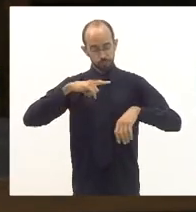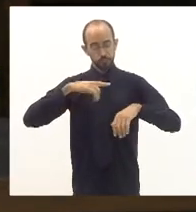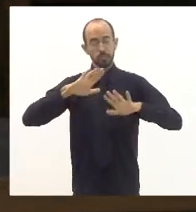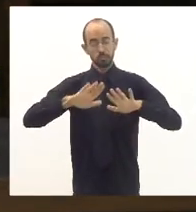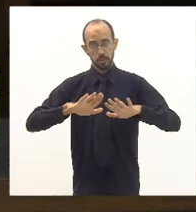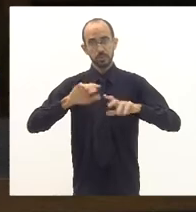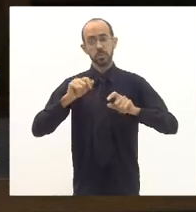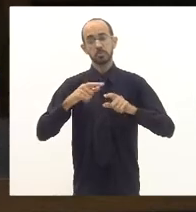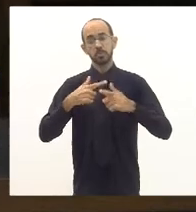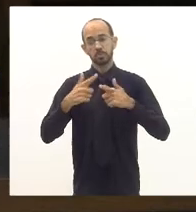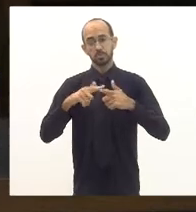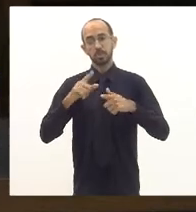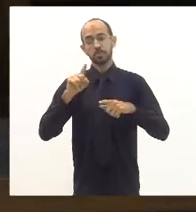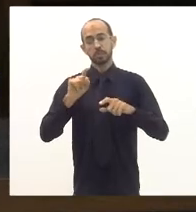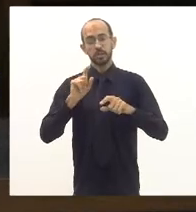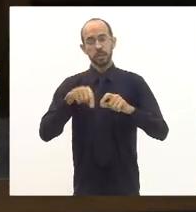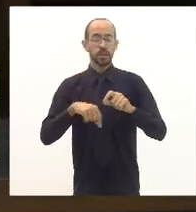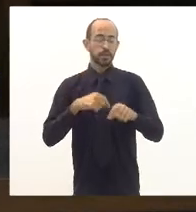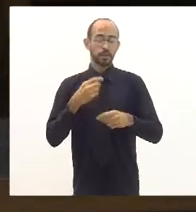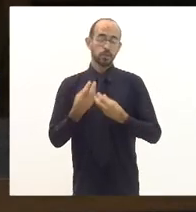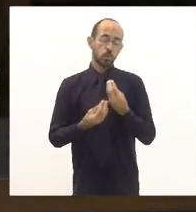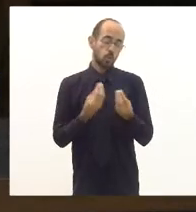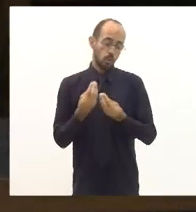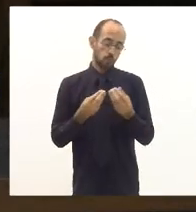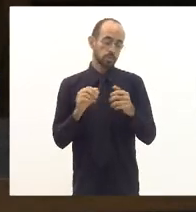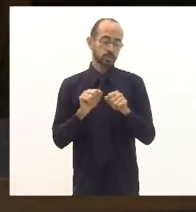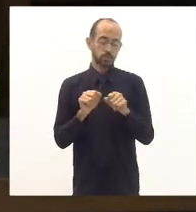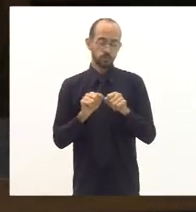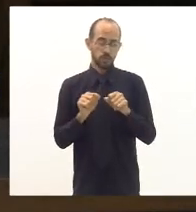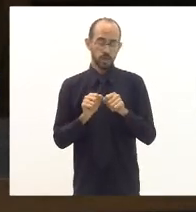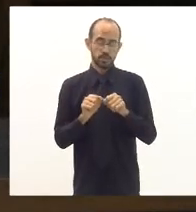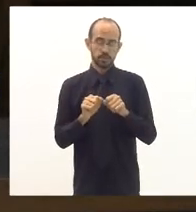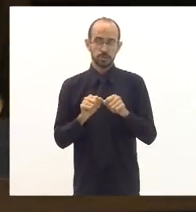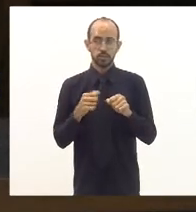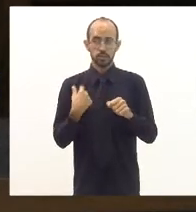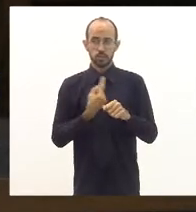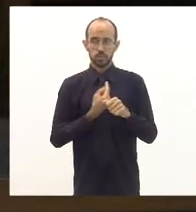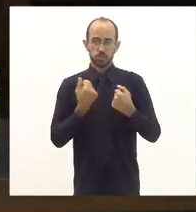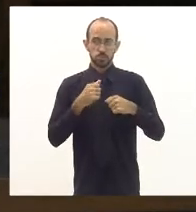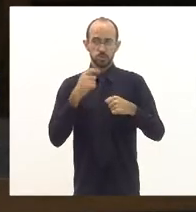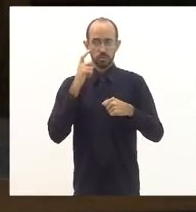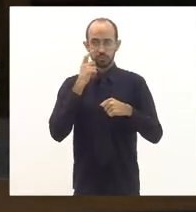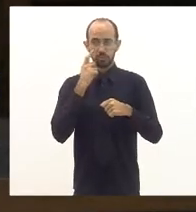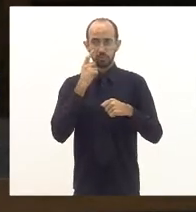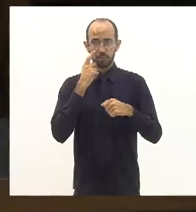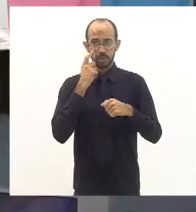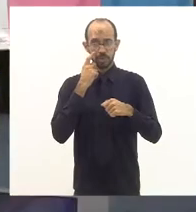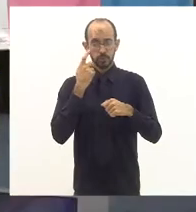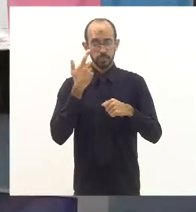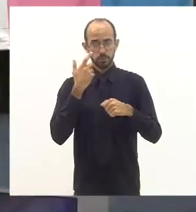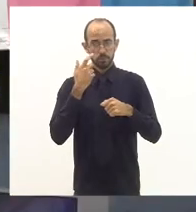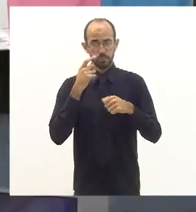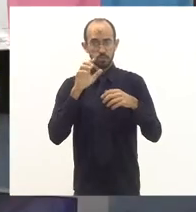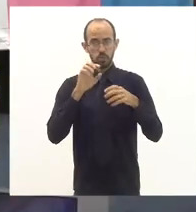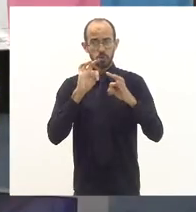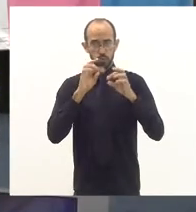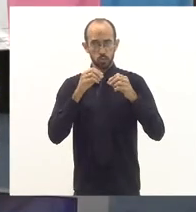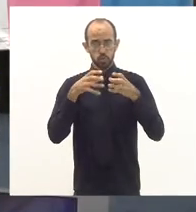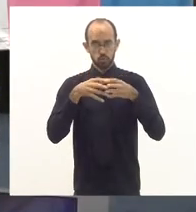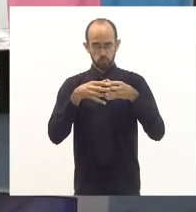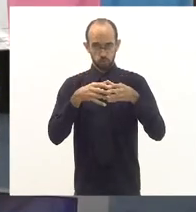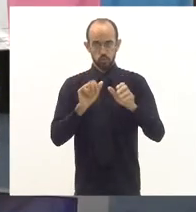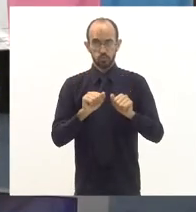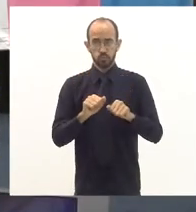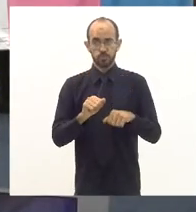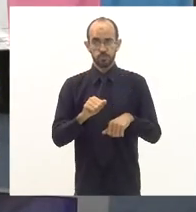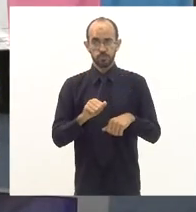do processo e da lógica como isso está sendo construído, que a gente precisa rever coletivamente. Perfeito. Última